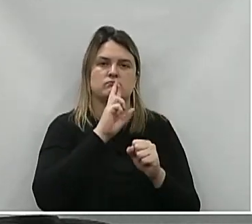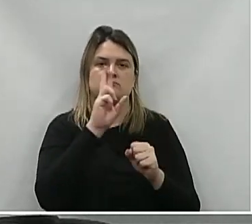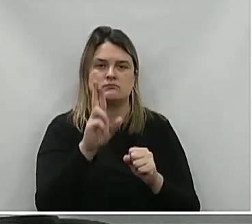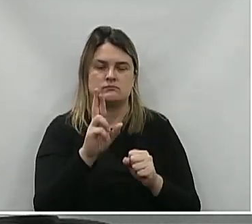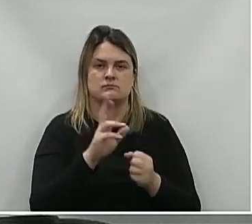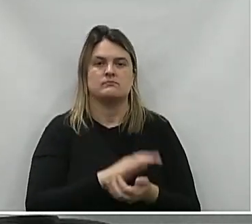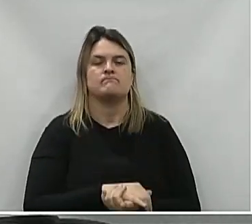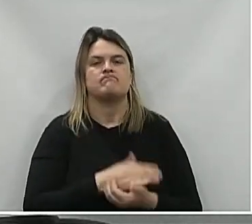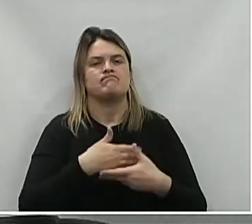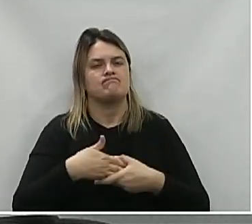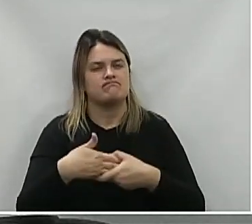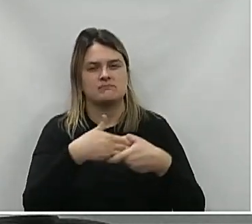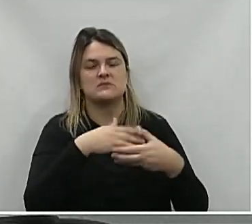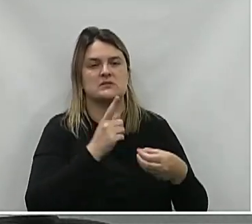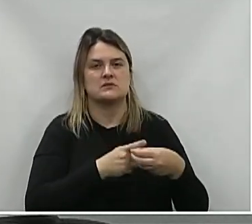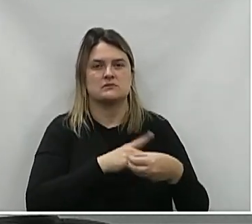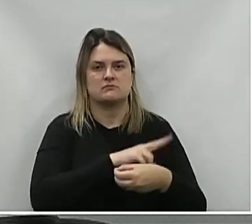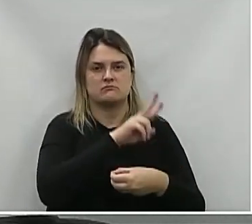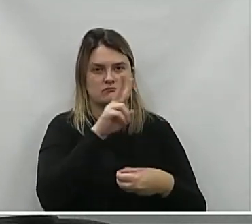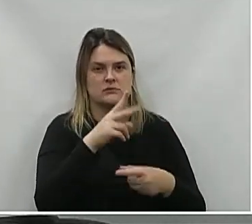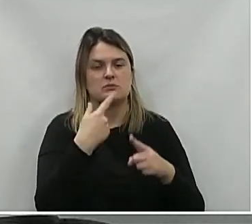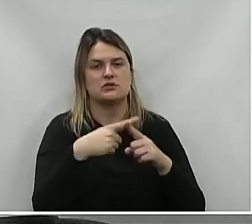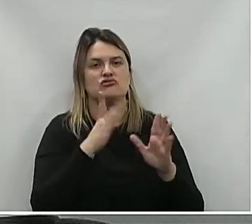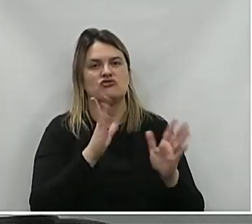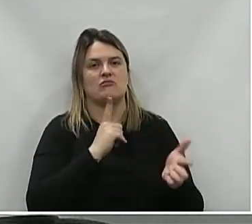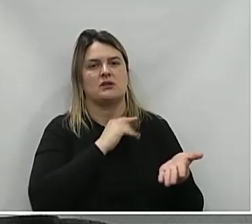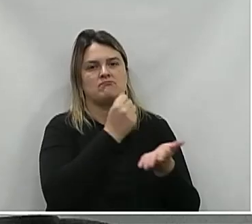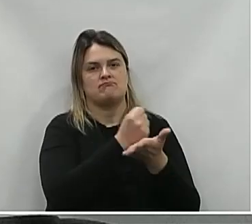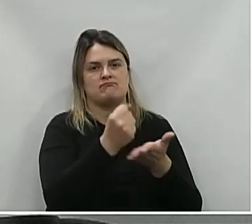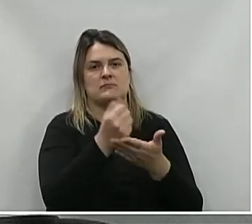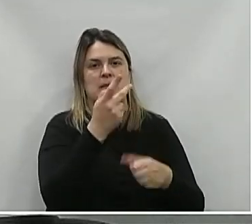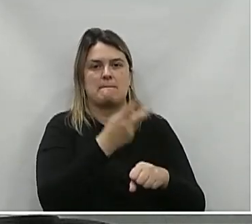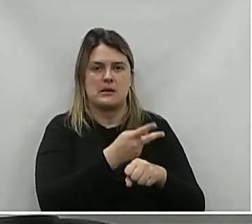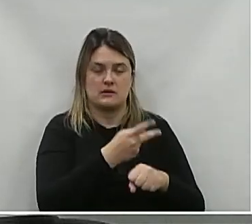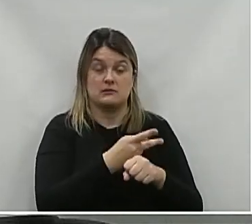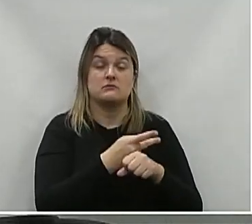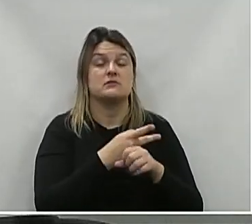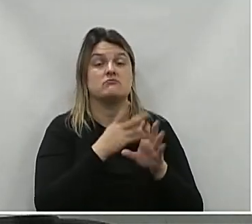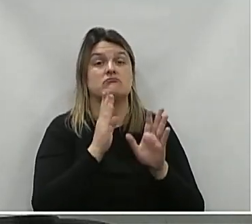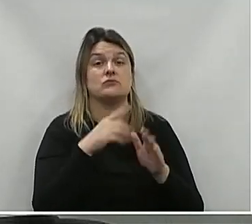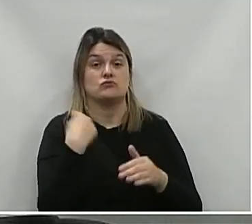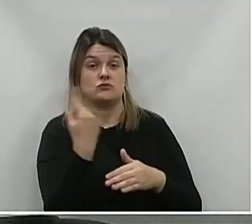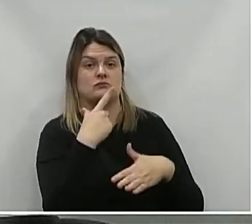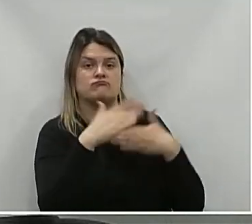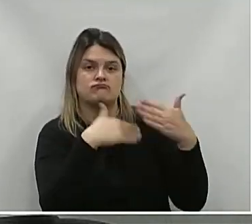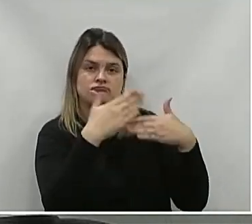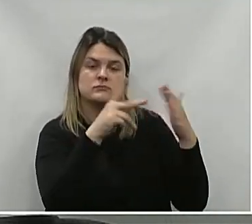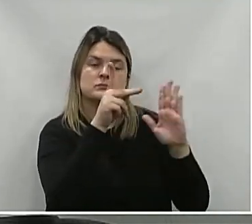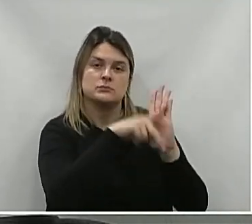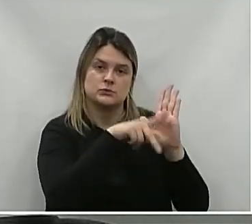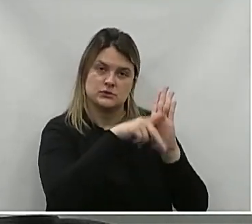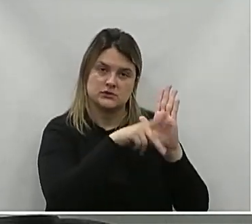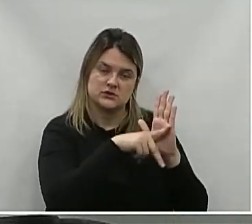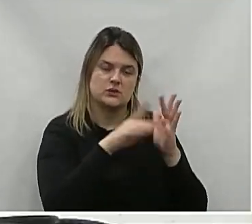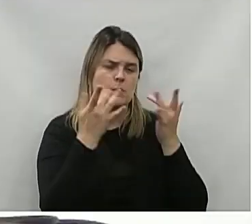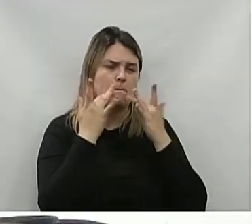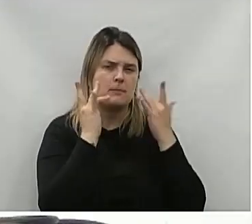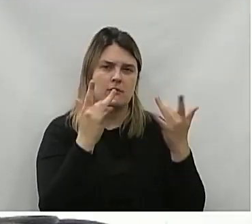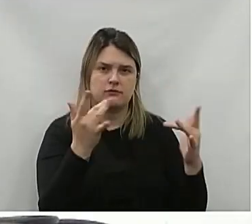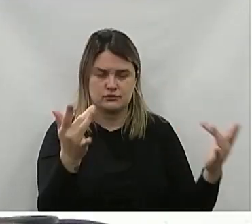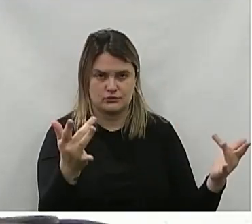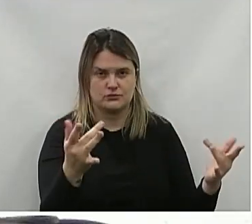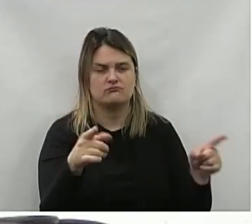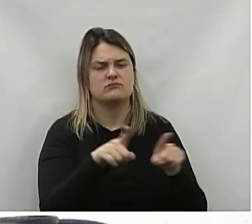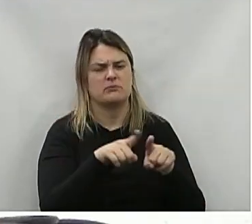que cumprimento o Nando Vitória por estar com o selo prata e nós estamos desenvolvendo esse projeto aí maravilhoso, além